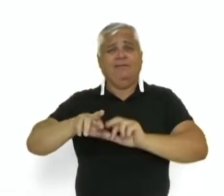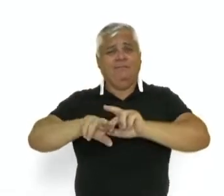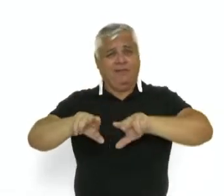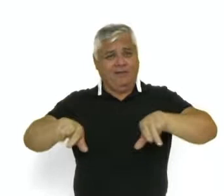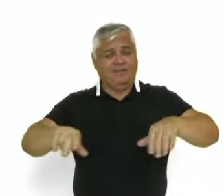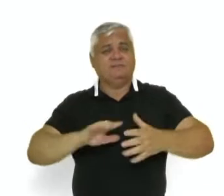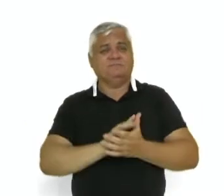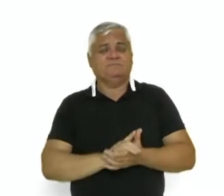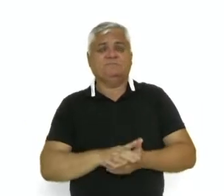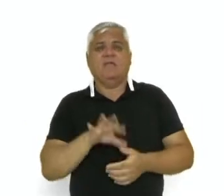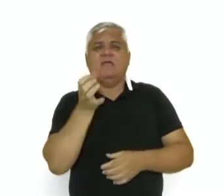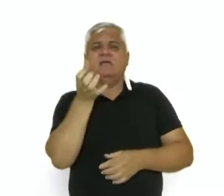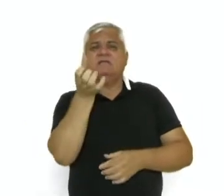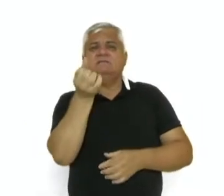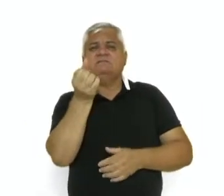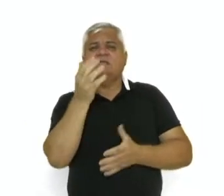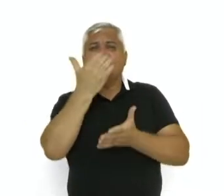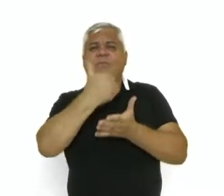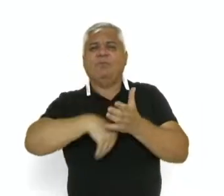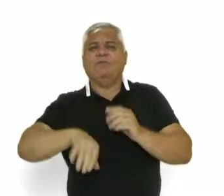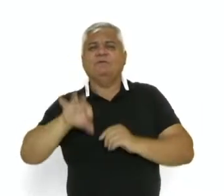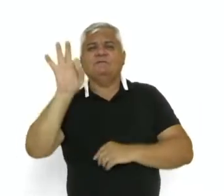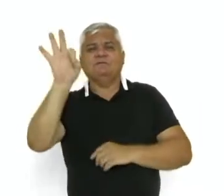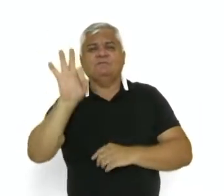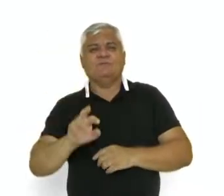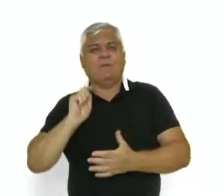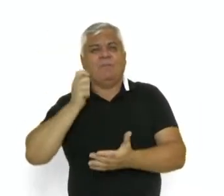de 6% para pagamento à vista.